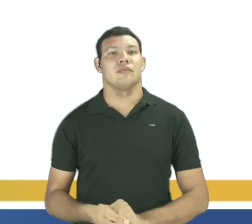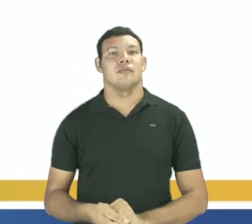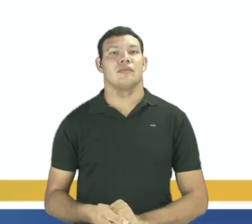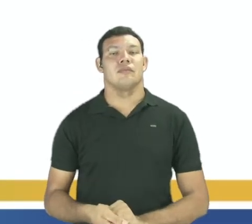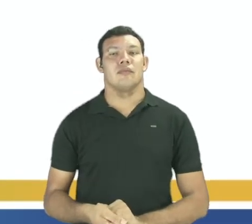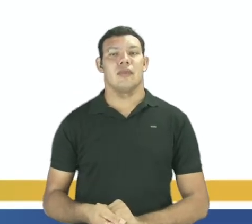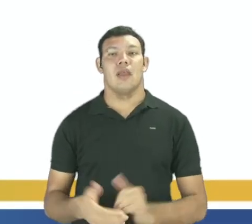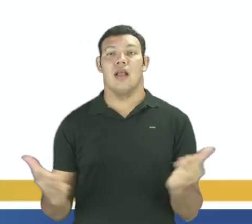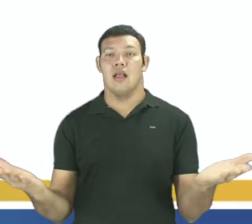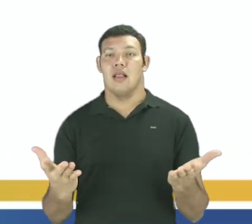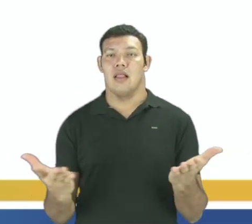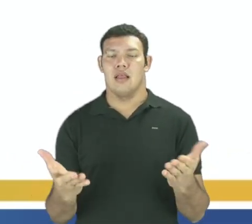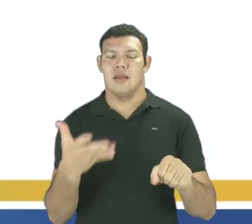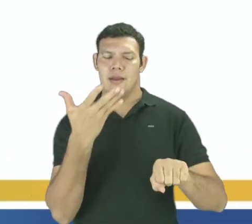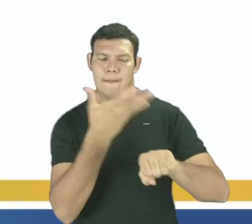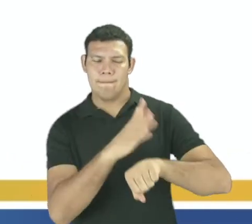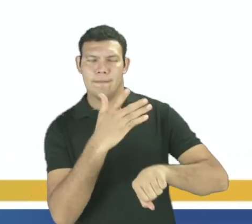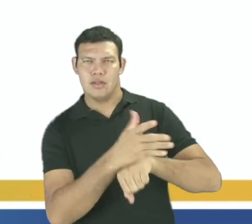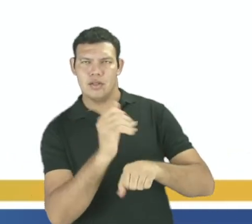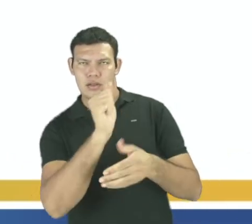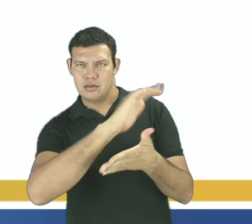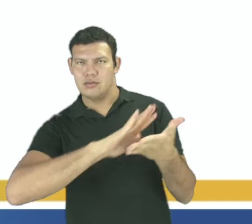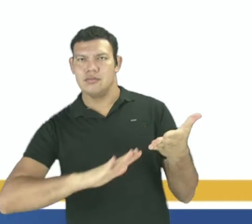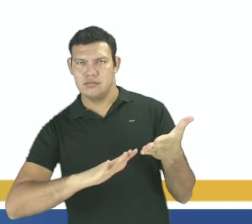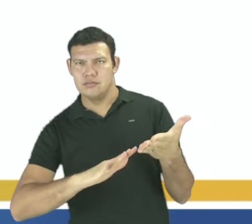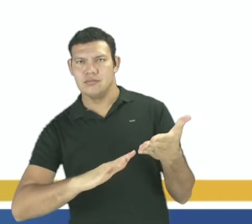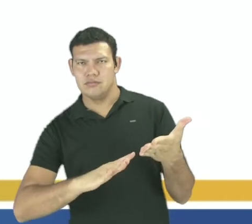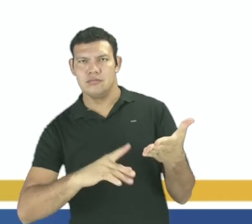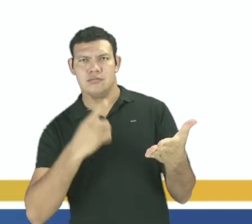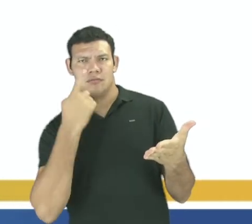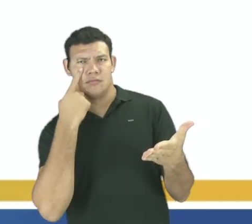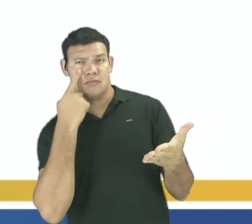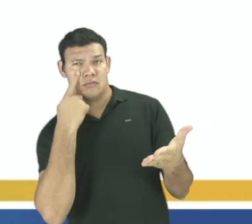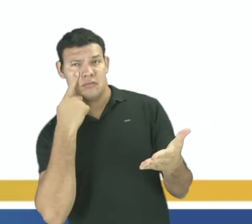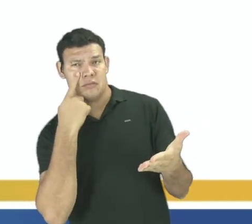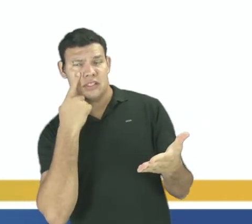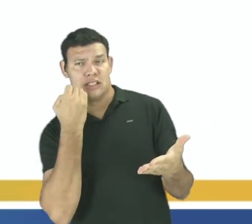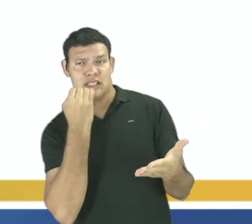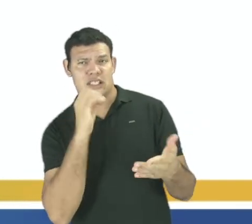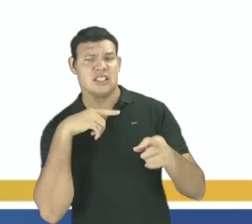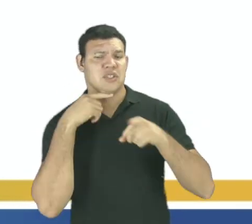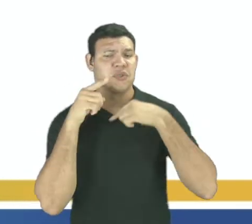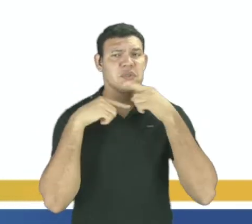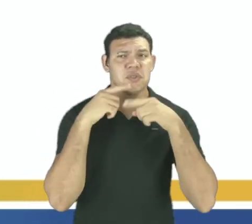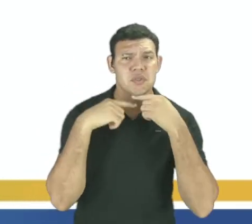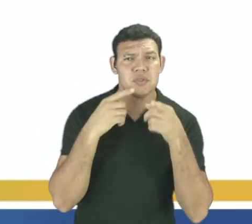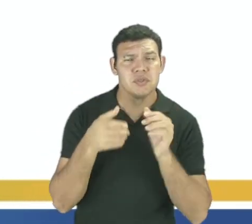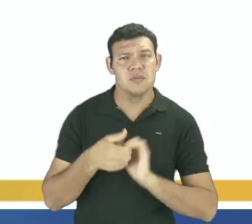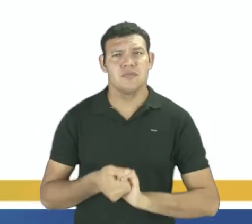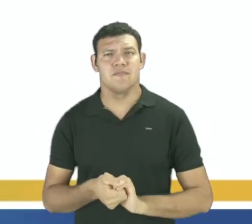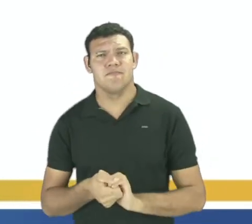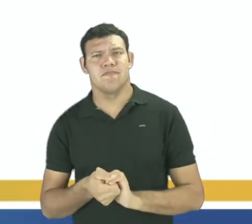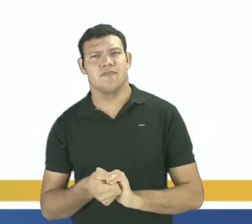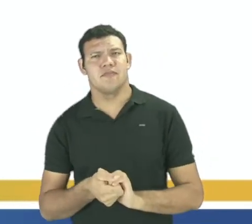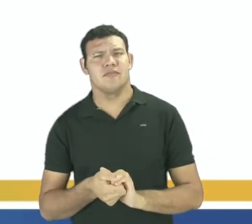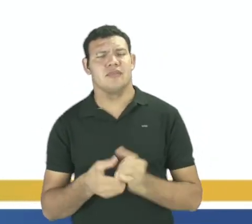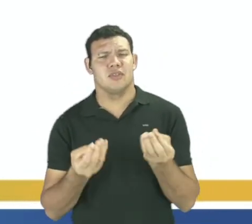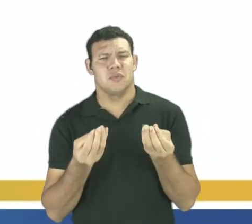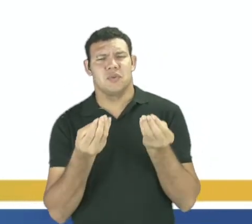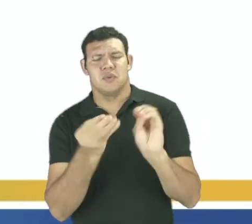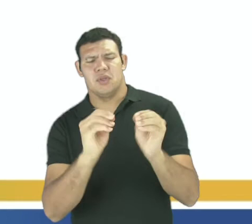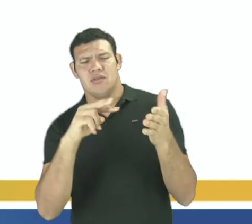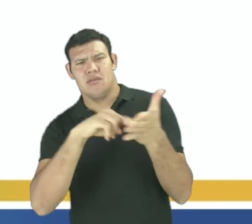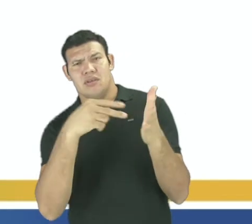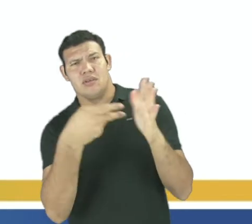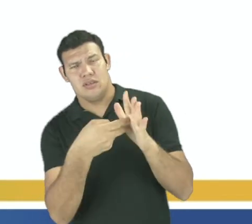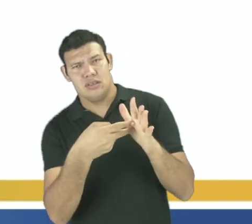Vamos à atividade para exercitar e ver onde está a dúvida, onde ficou, como vai se colocar as